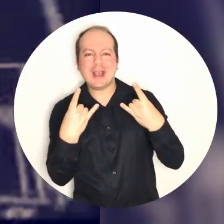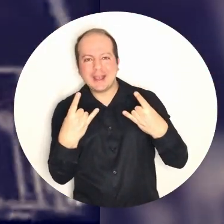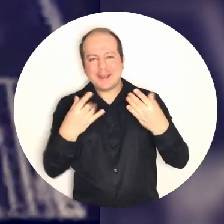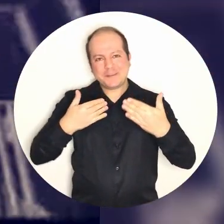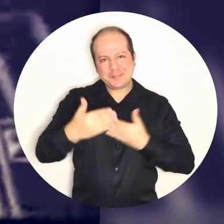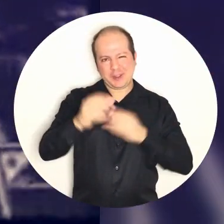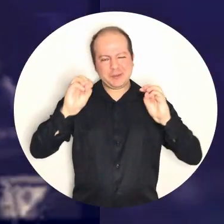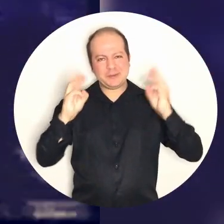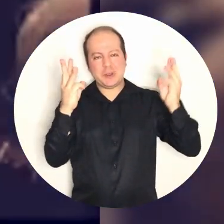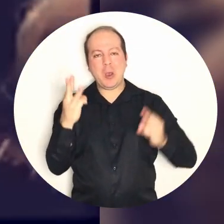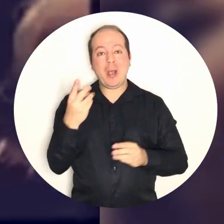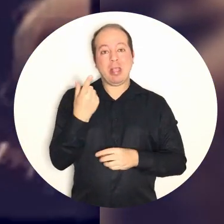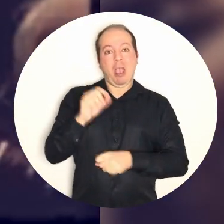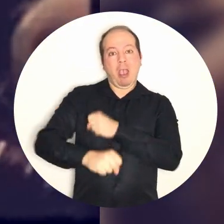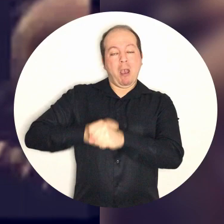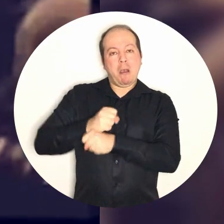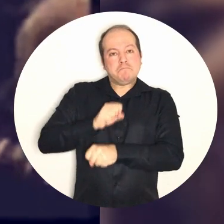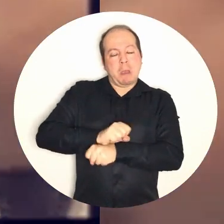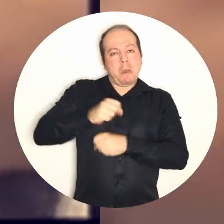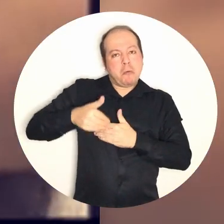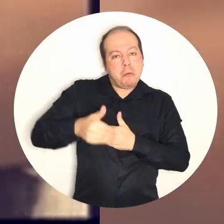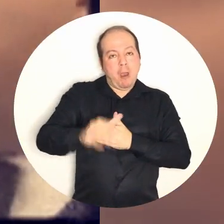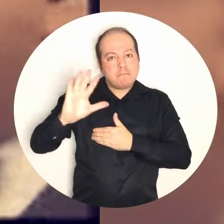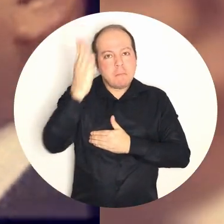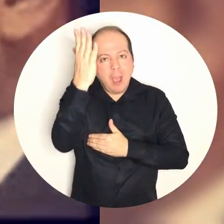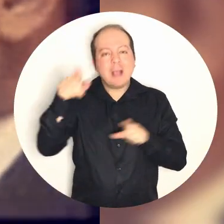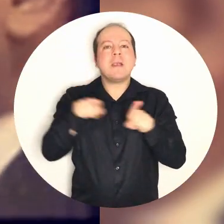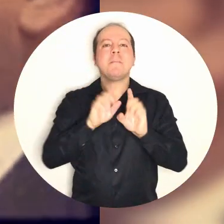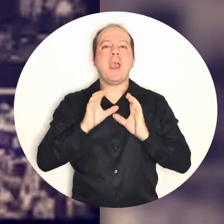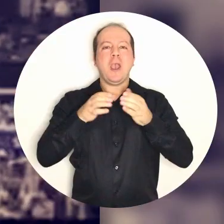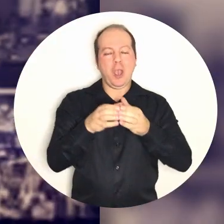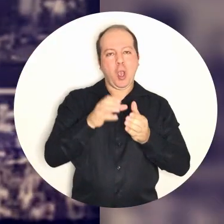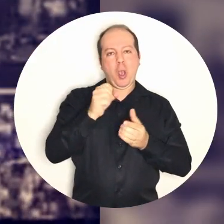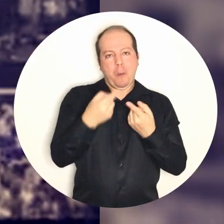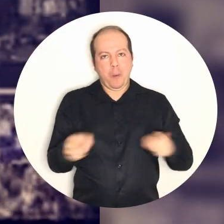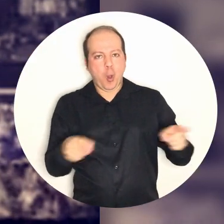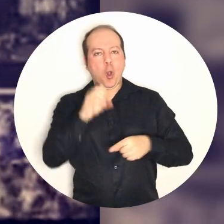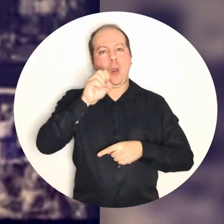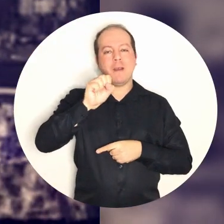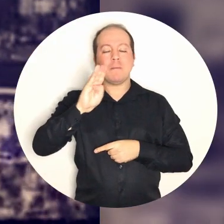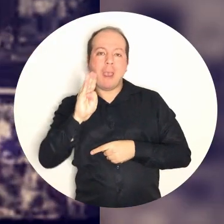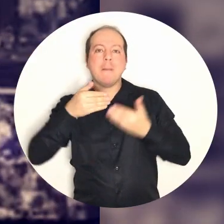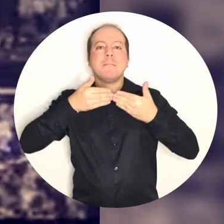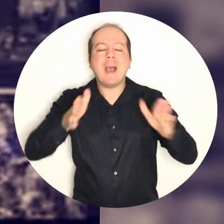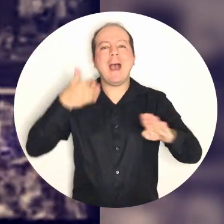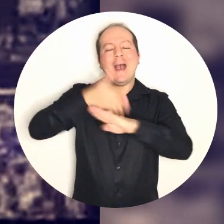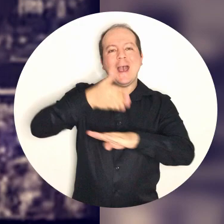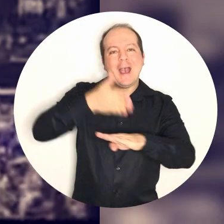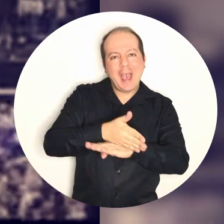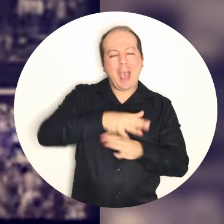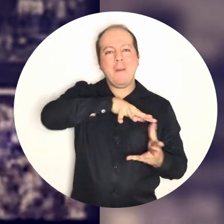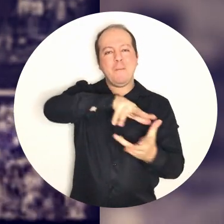Após 10 anos de espera desde a última edição, a Orquestra Sinfônica Brasileira participa da cerimônia de abertura no